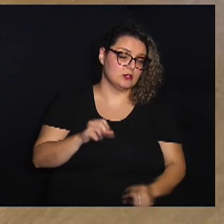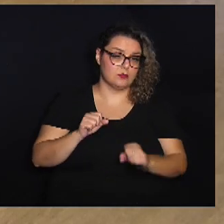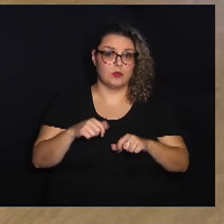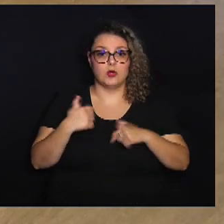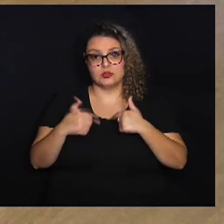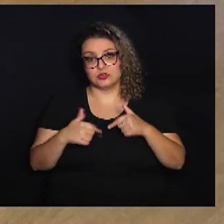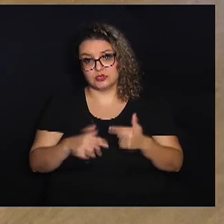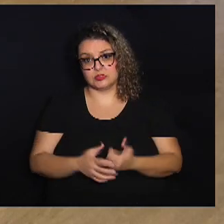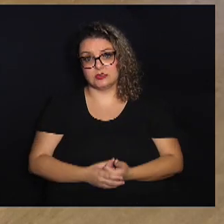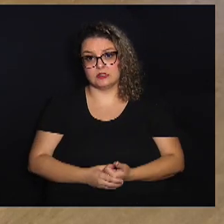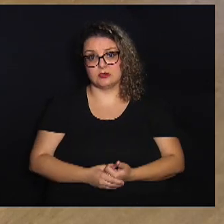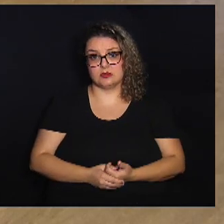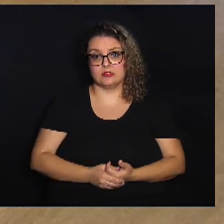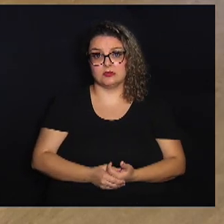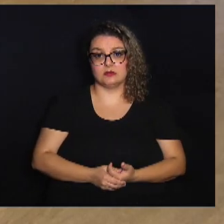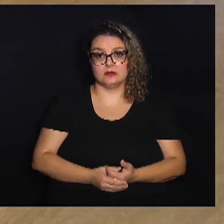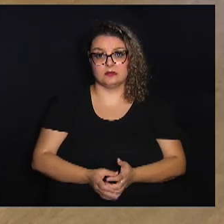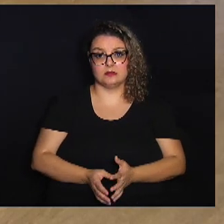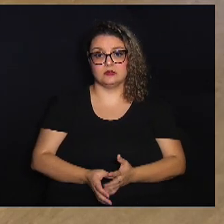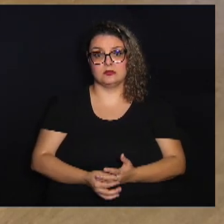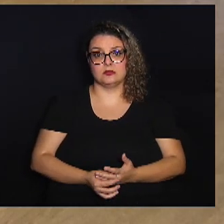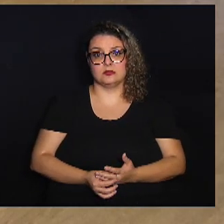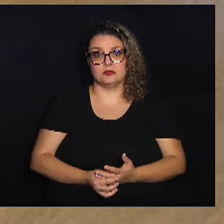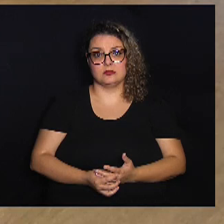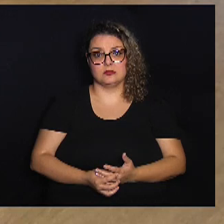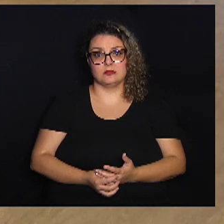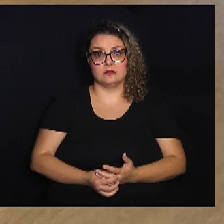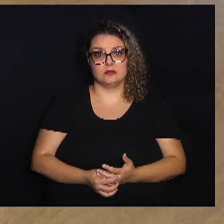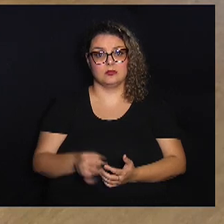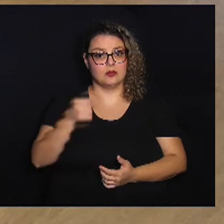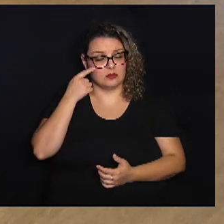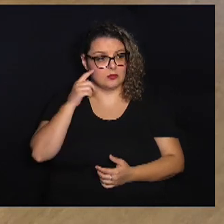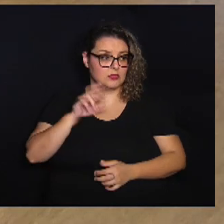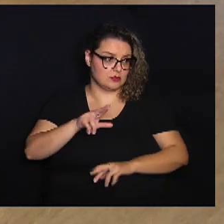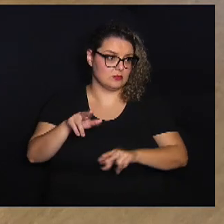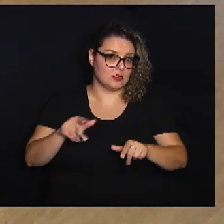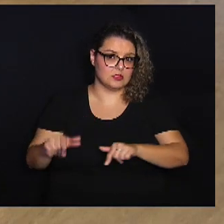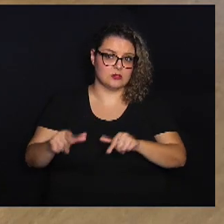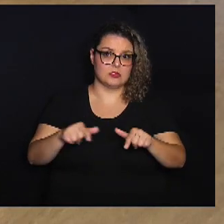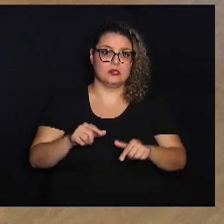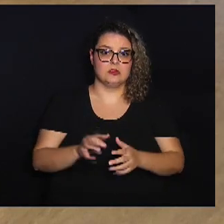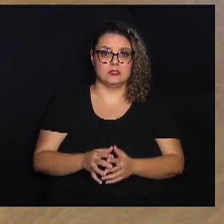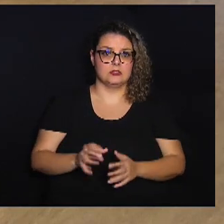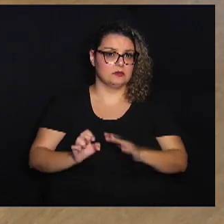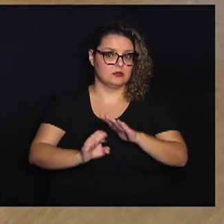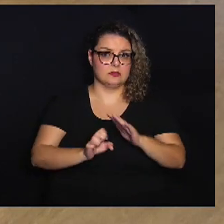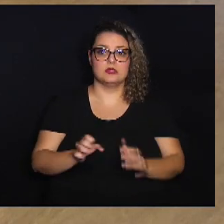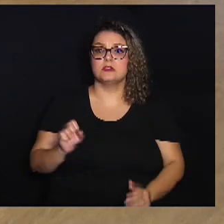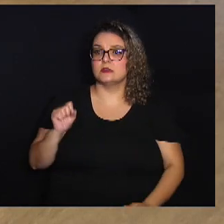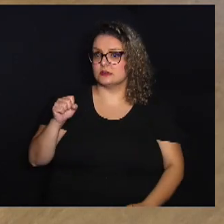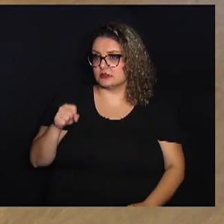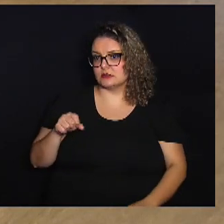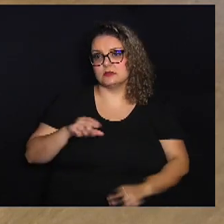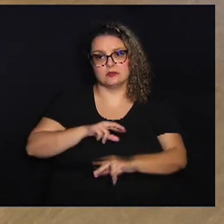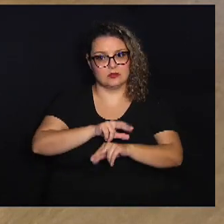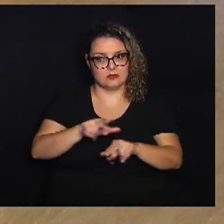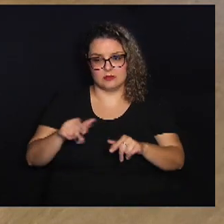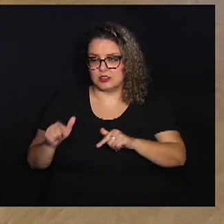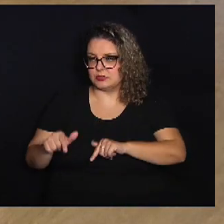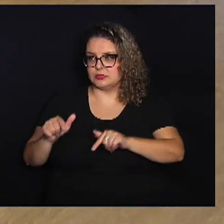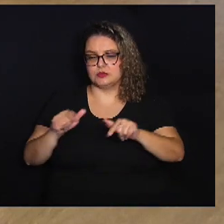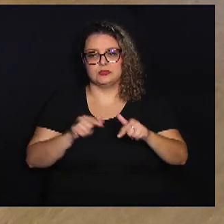pode trabalhar, né? Imagino que sejam muitos lugares, né? Empresas. Sim, são muitos